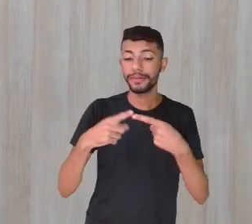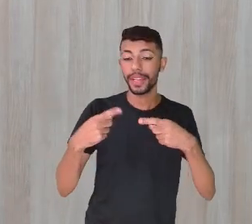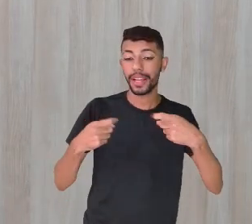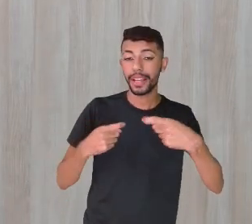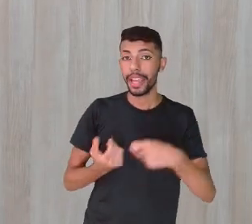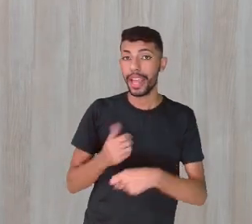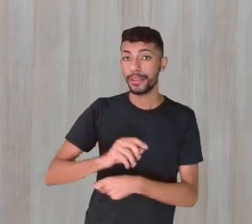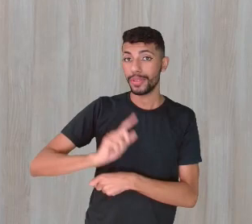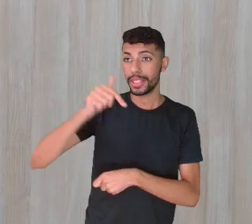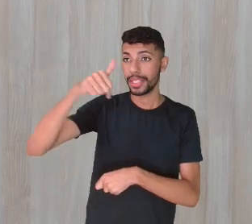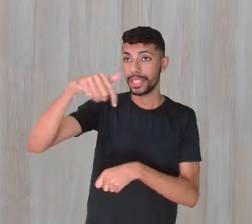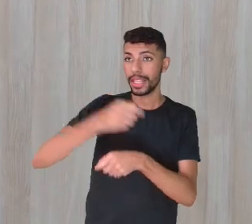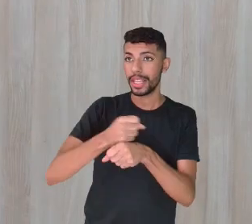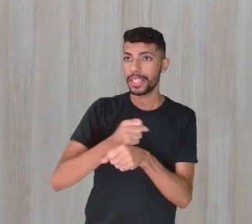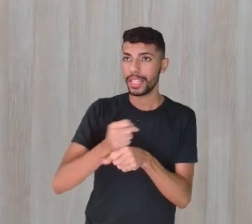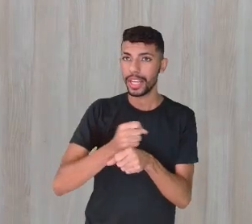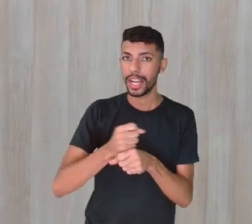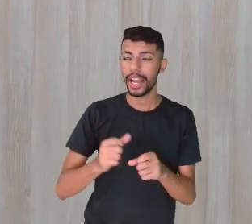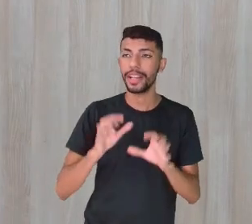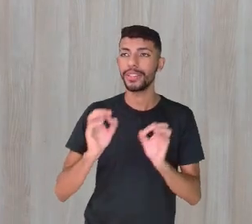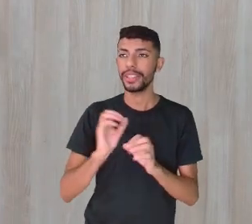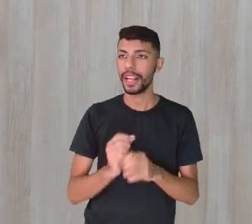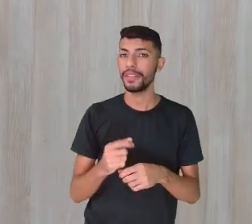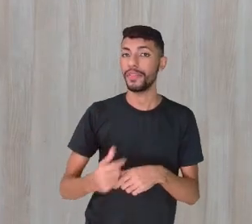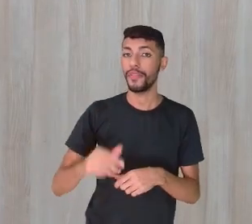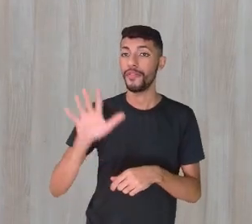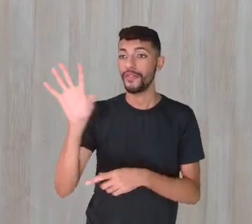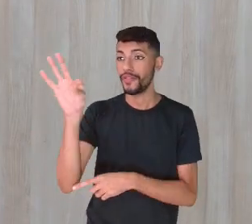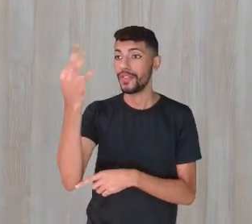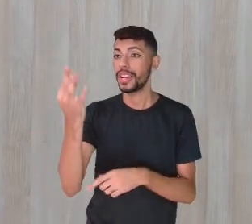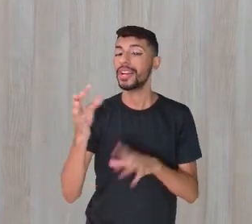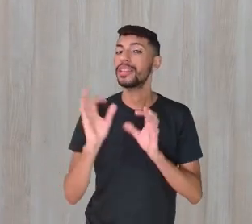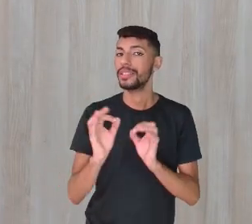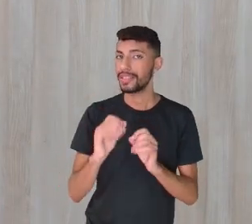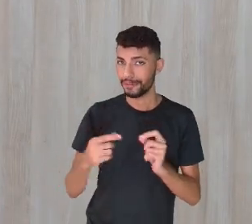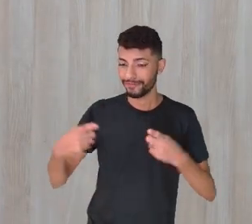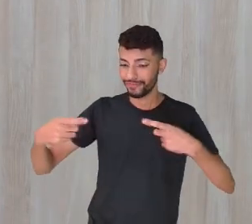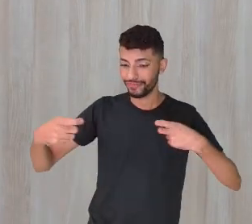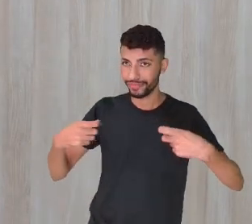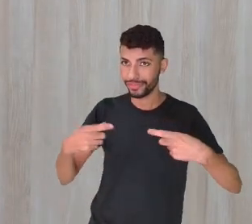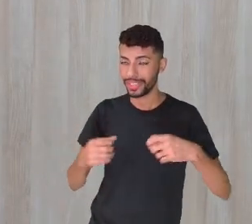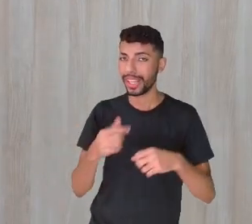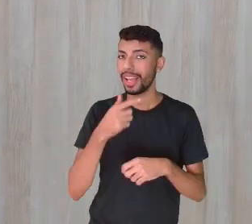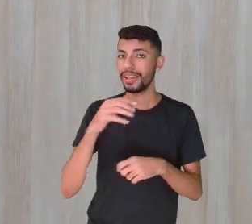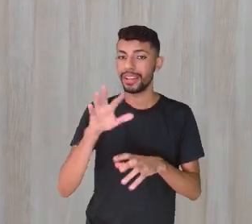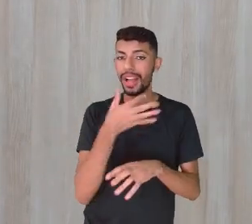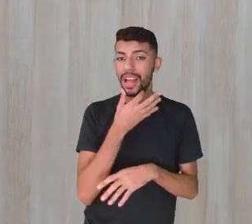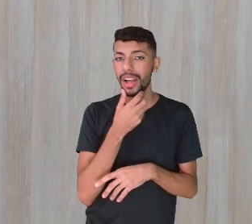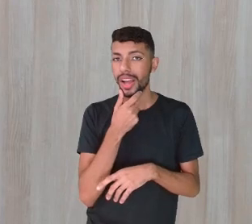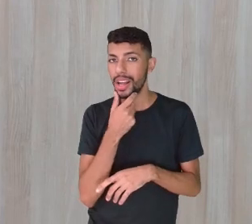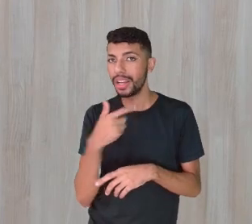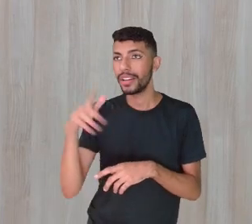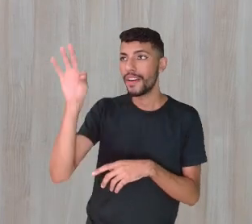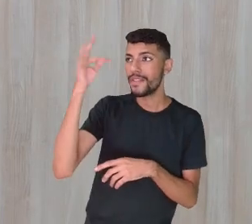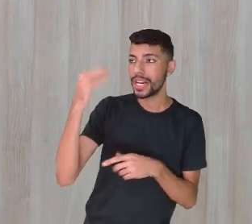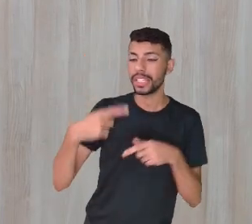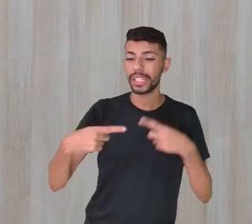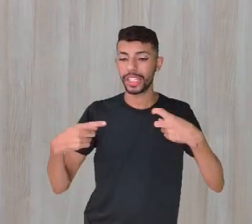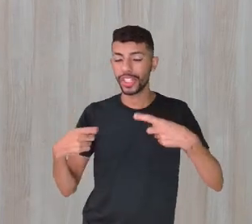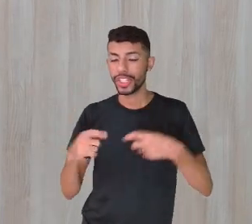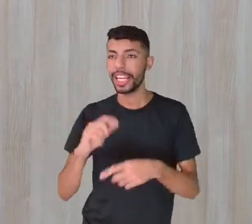Anos, né, lá com a França e a Inglaterra. A gente sabe aí, né, ao longo da história tiveram